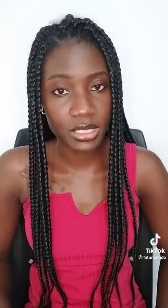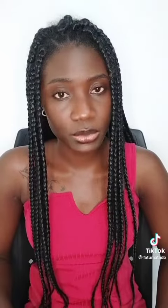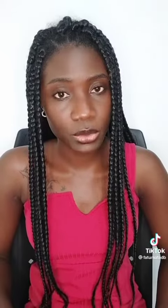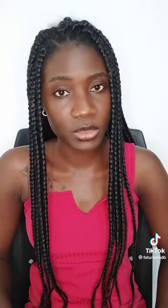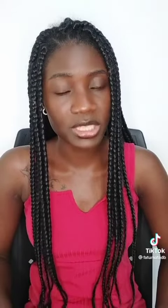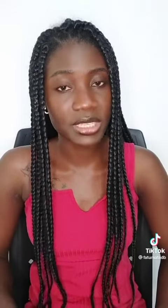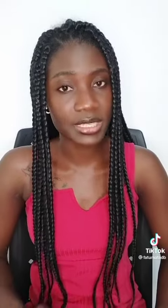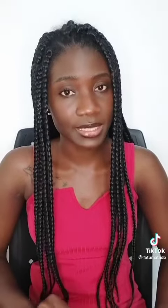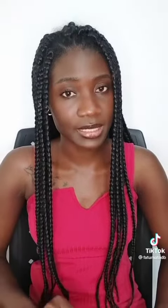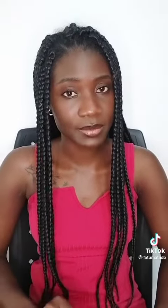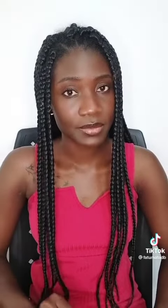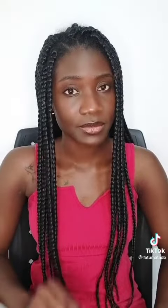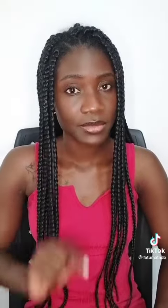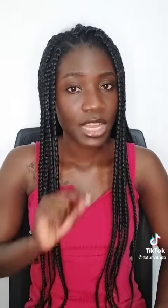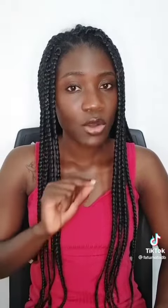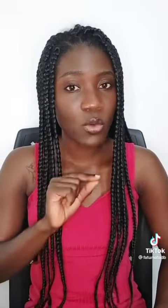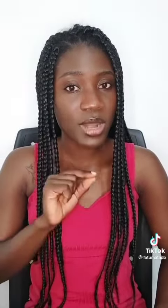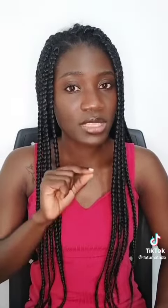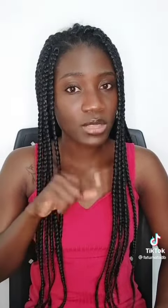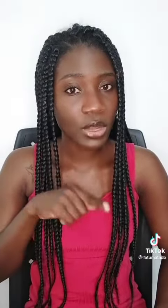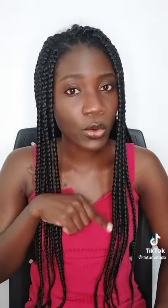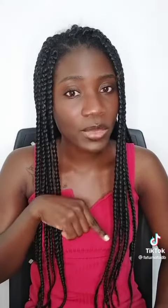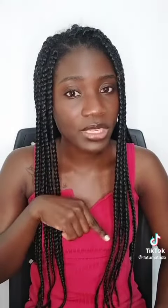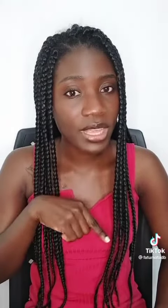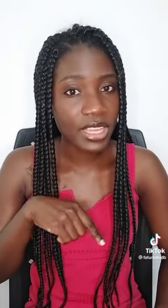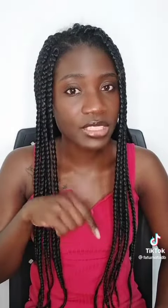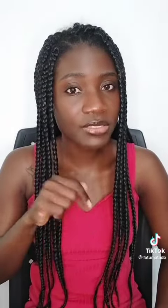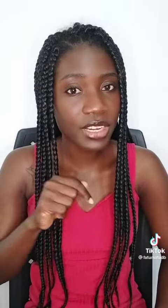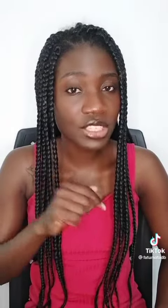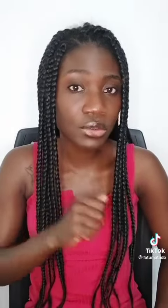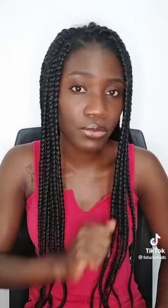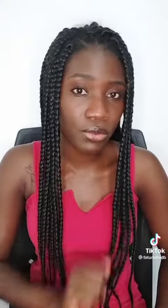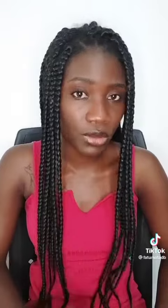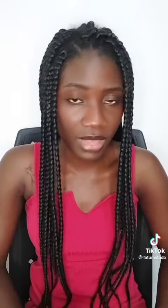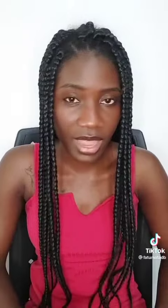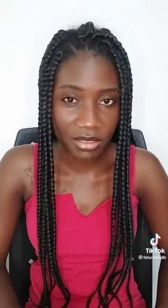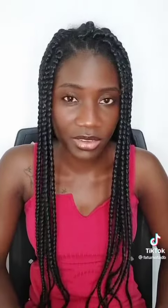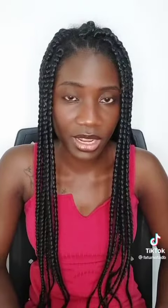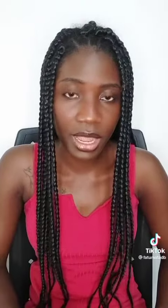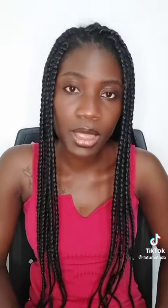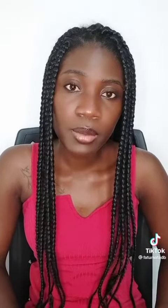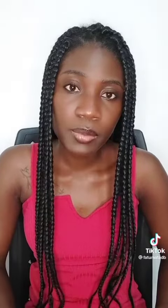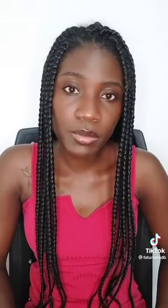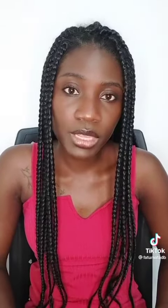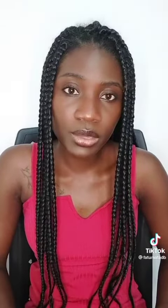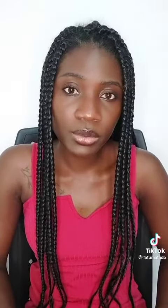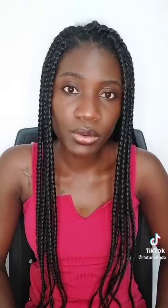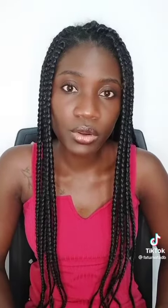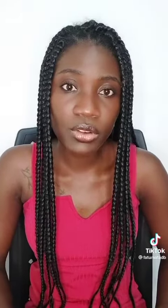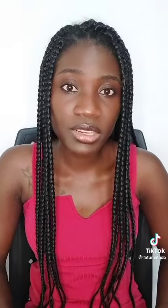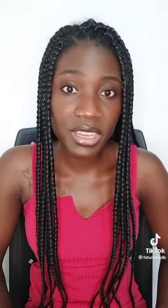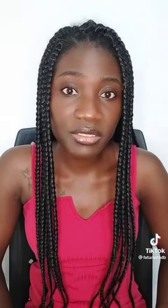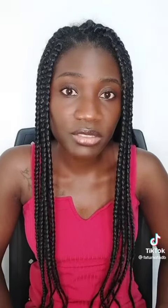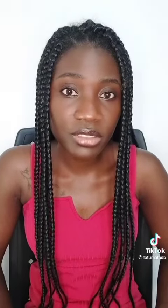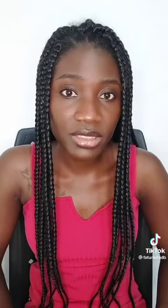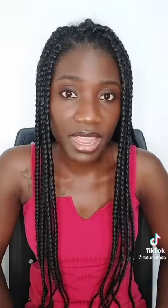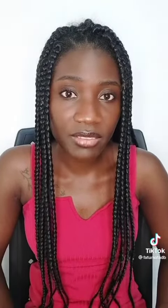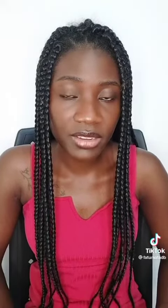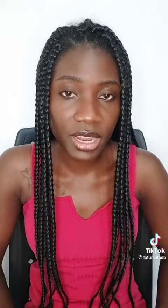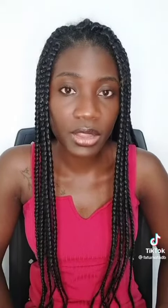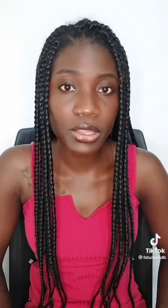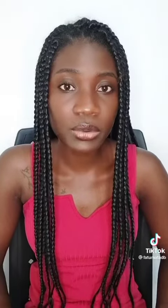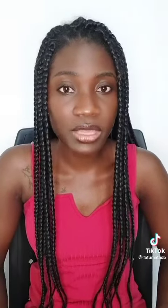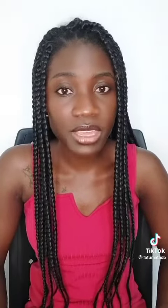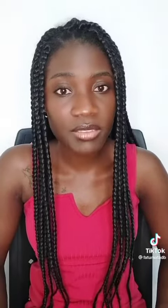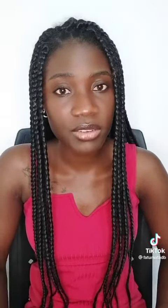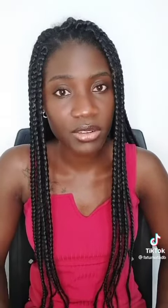República, Ciro Gomes, que diz assim: "O Brasil tem comida, diferente do fundão da África. Primeiro, onde é fundão da